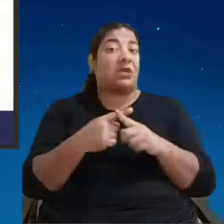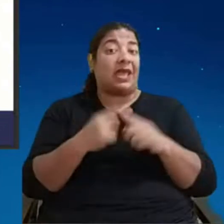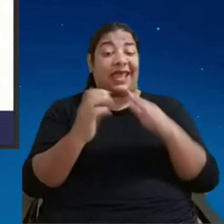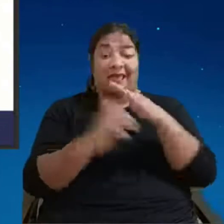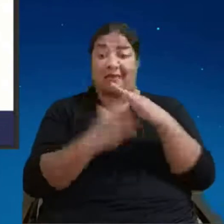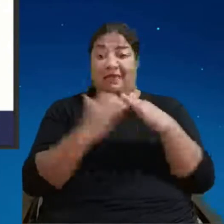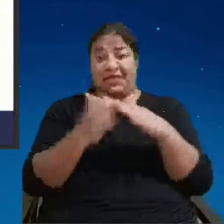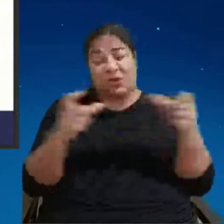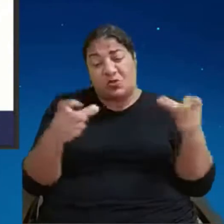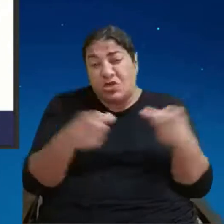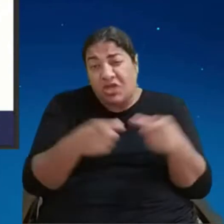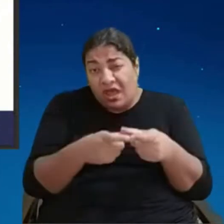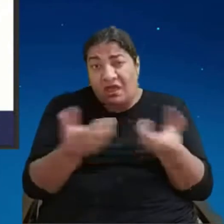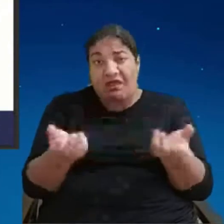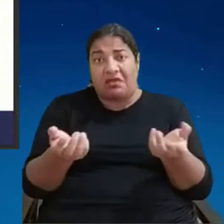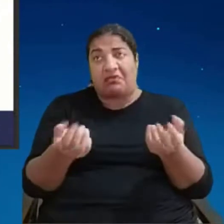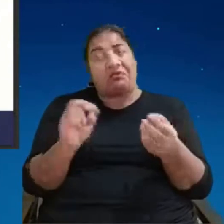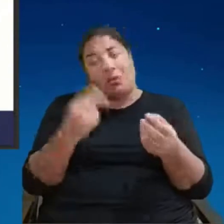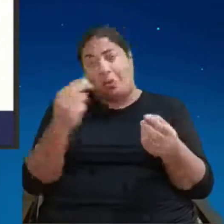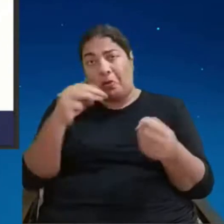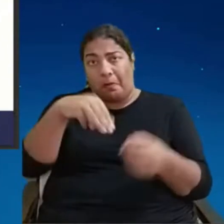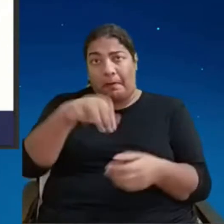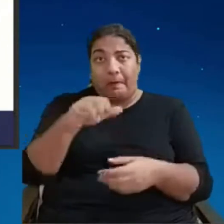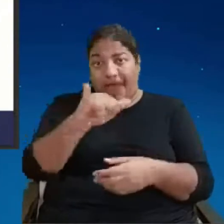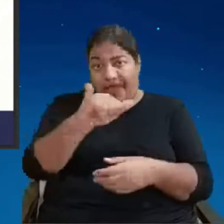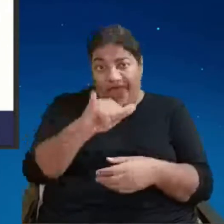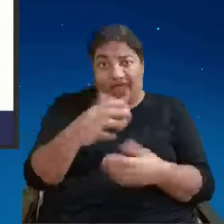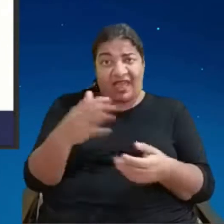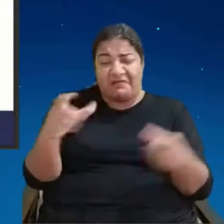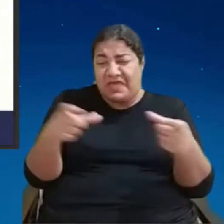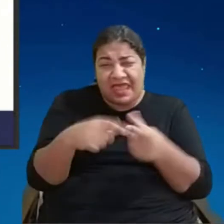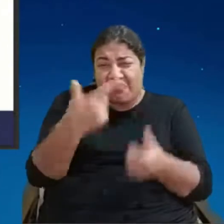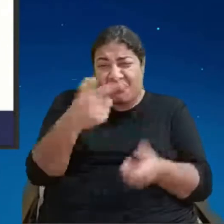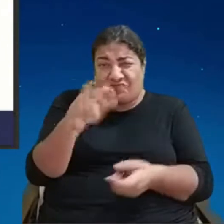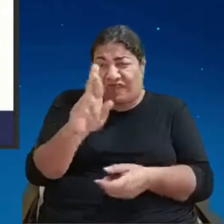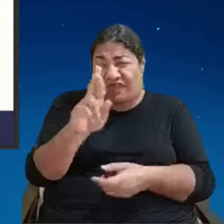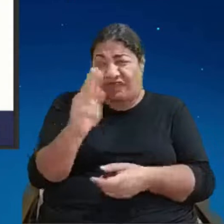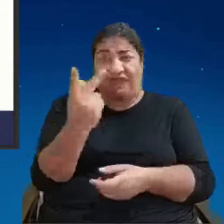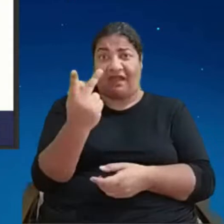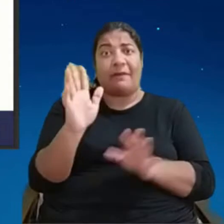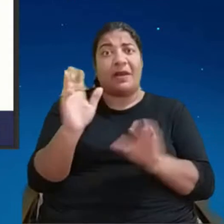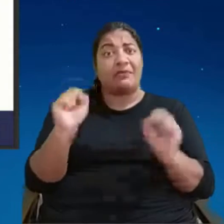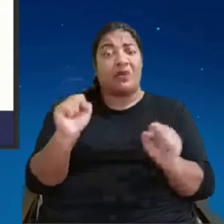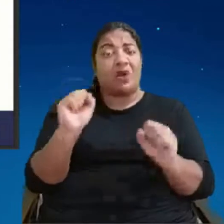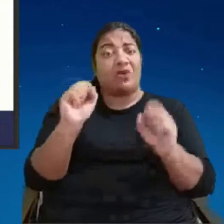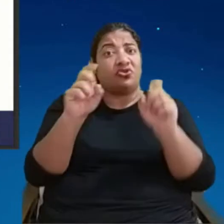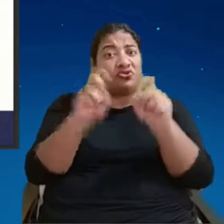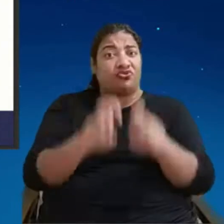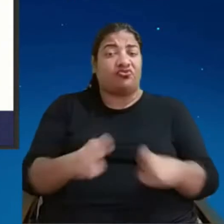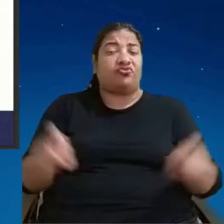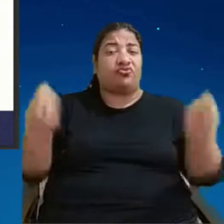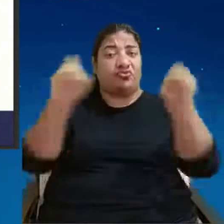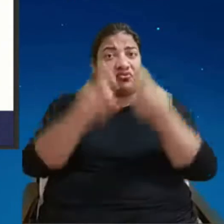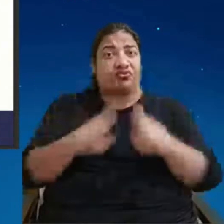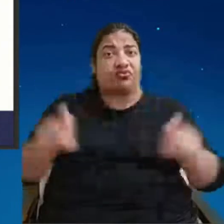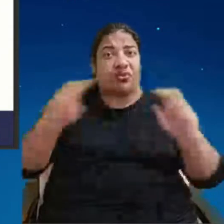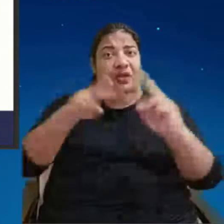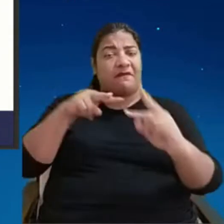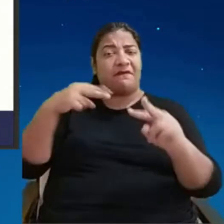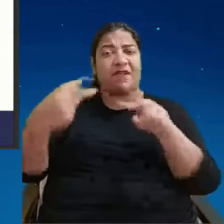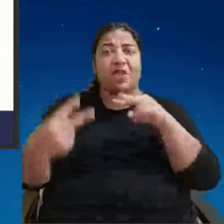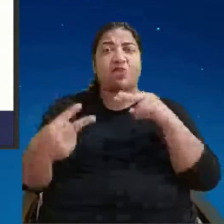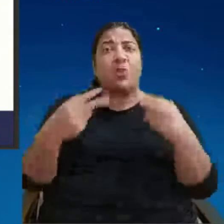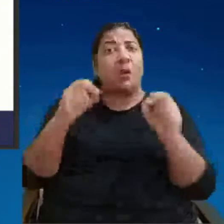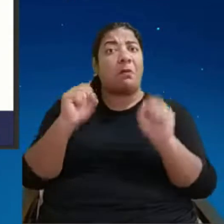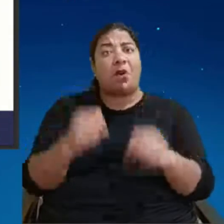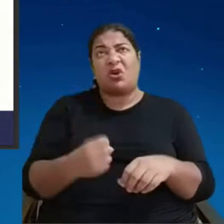são empresas que não têm um RH. Mas você pode virtualizar esse profissional. Você pode tê-lo uma vez por